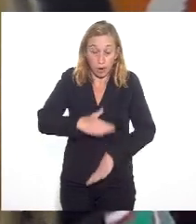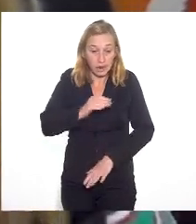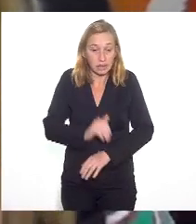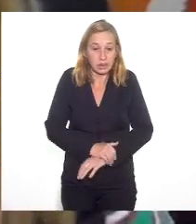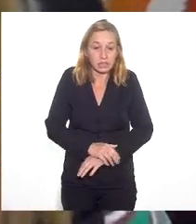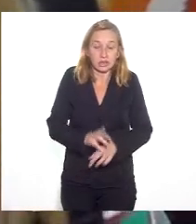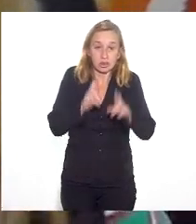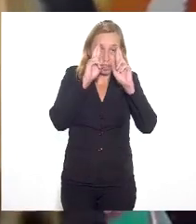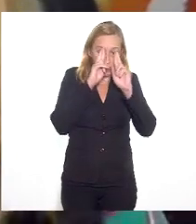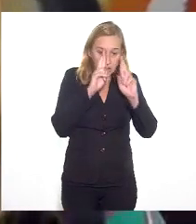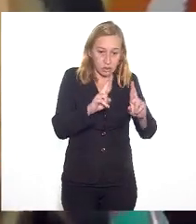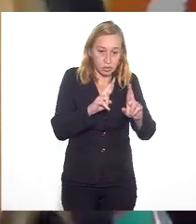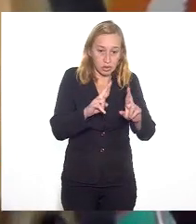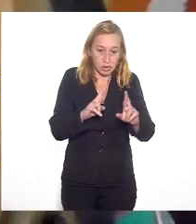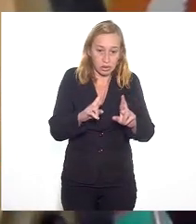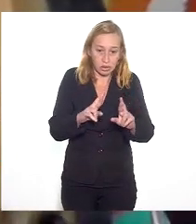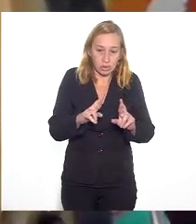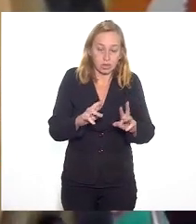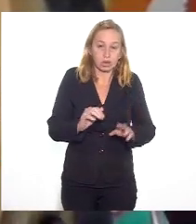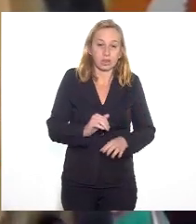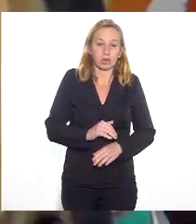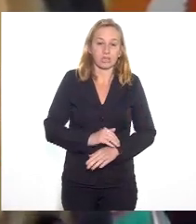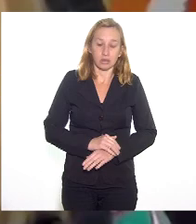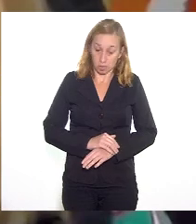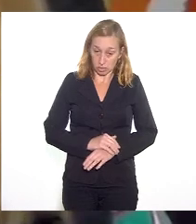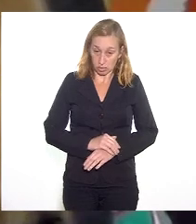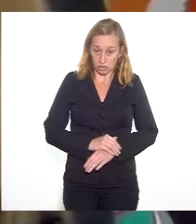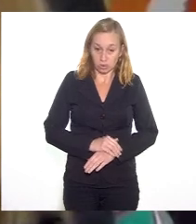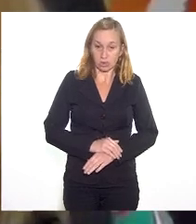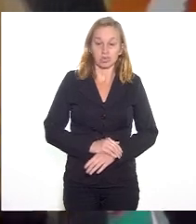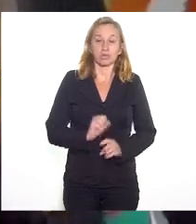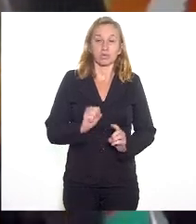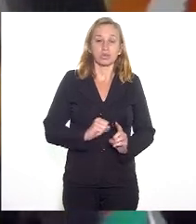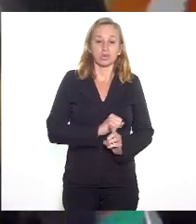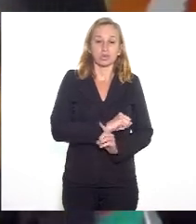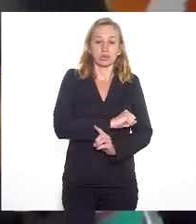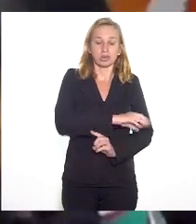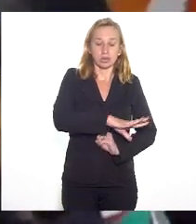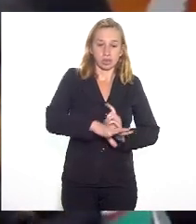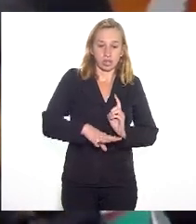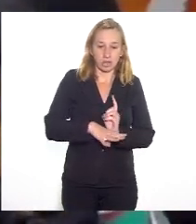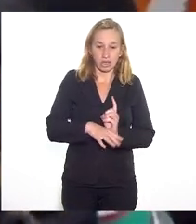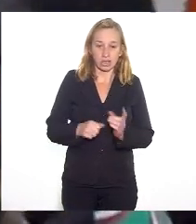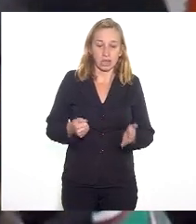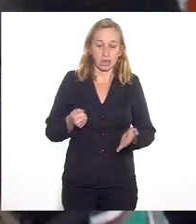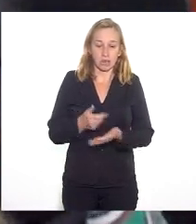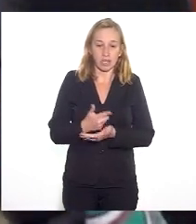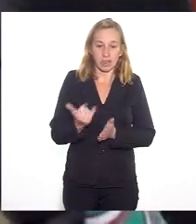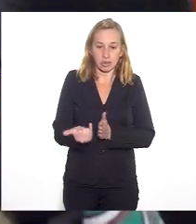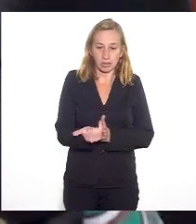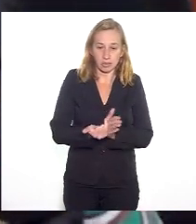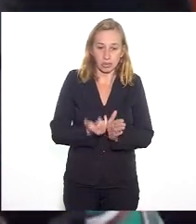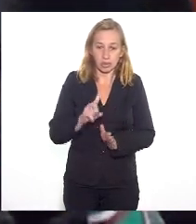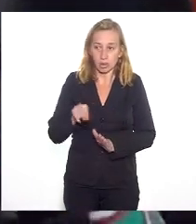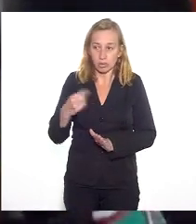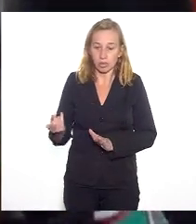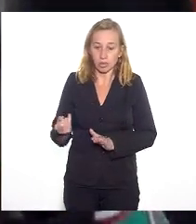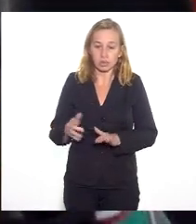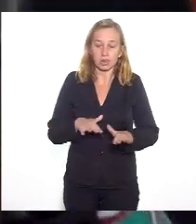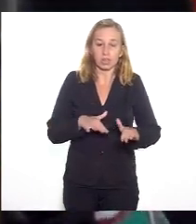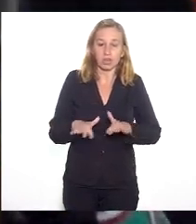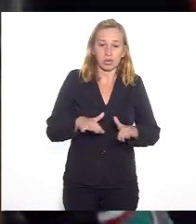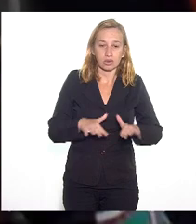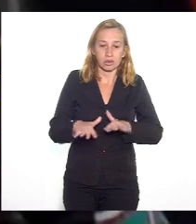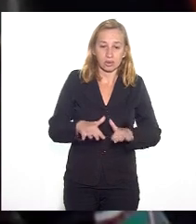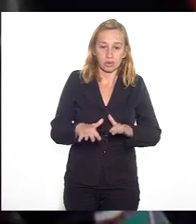mais respeito aos cidadãos pagadores de impostos. Depois, né, nas seguidas mobilizações sociais,